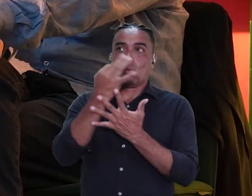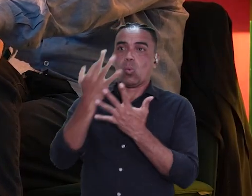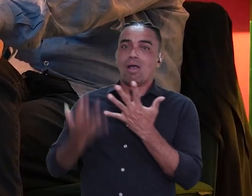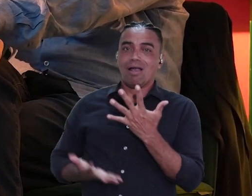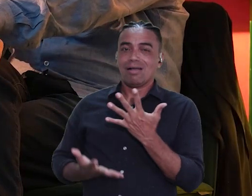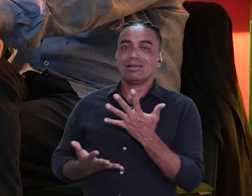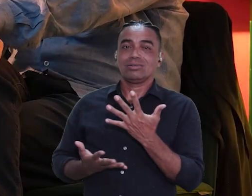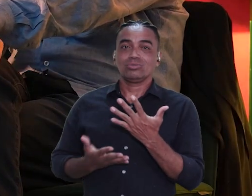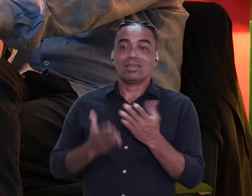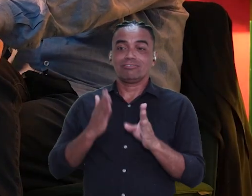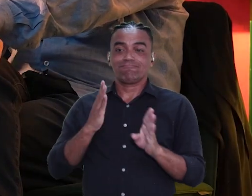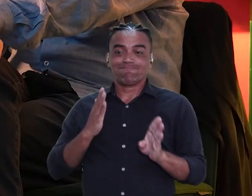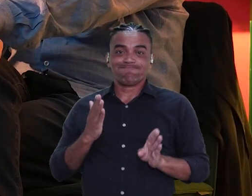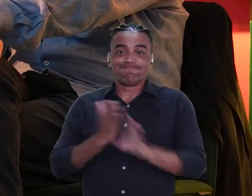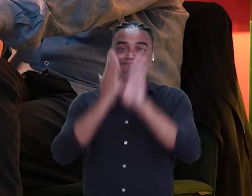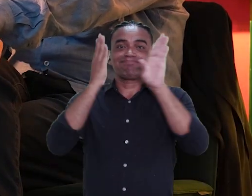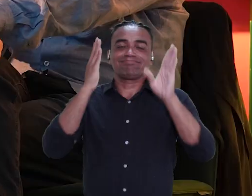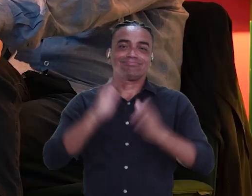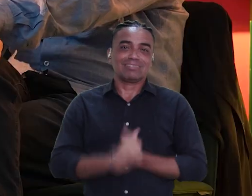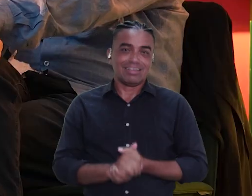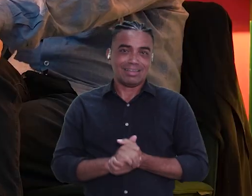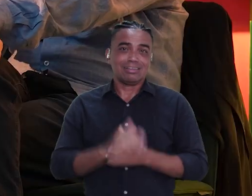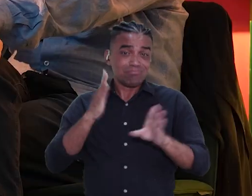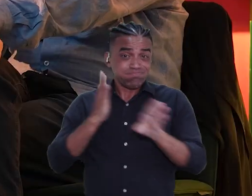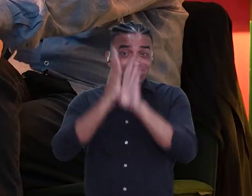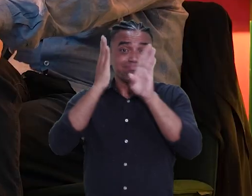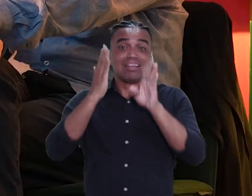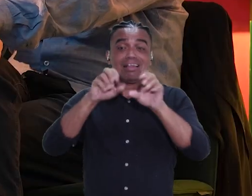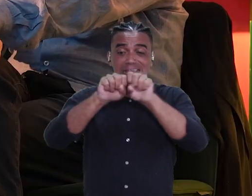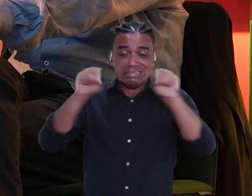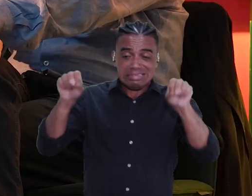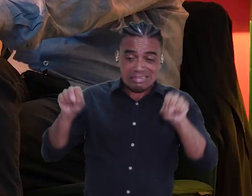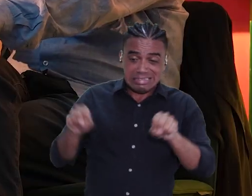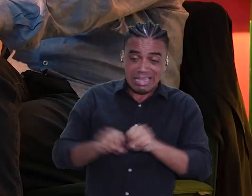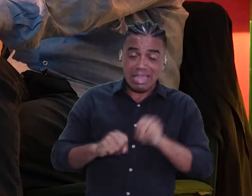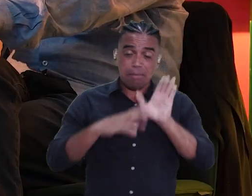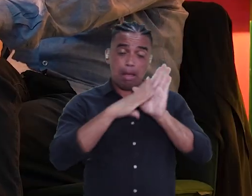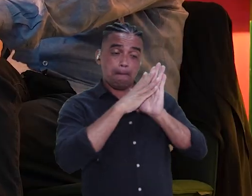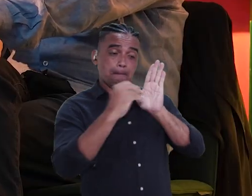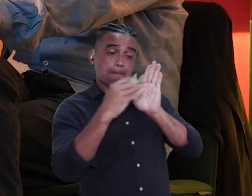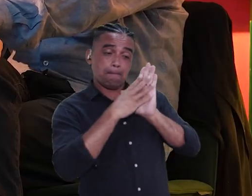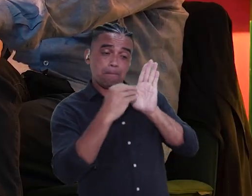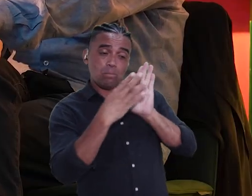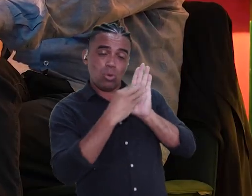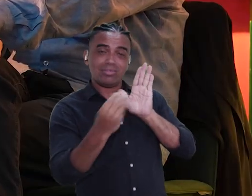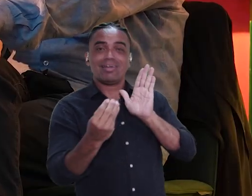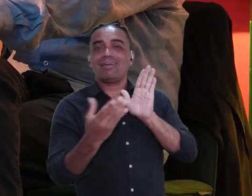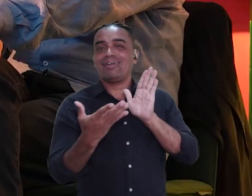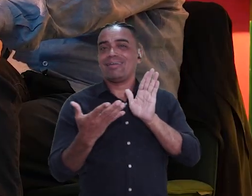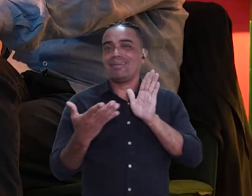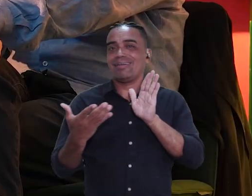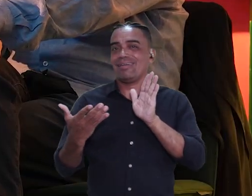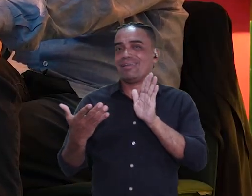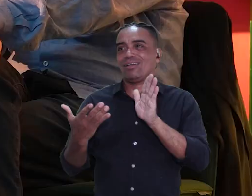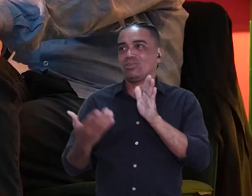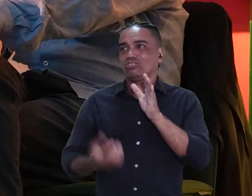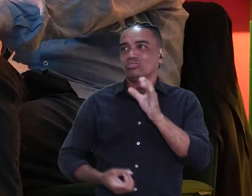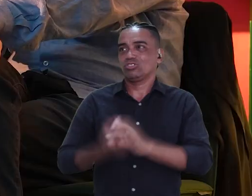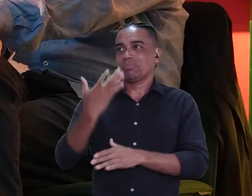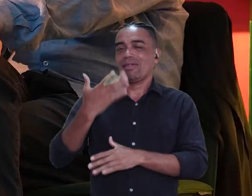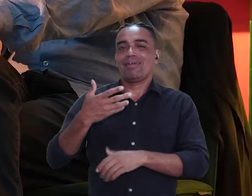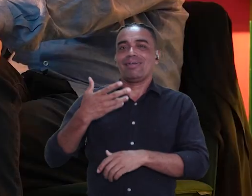eles se chocam com um sistema, um modelo de constituição de